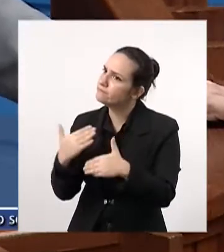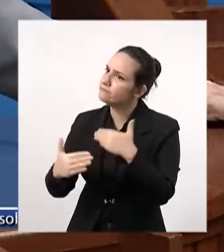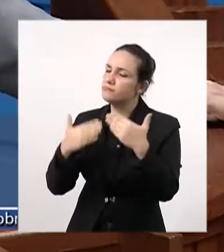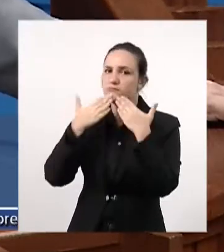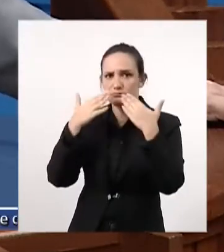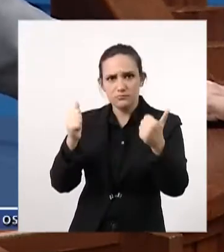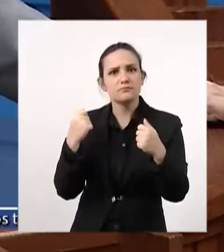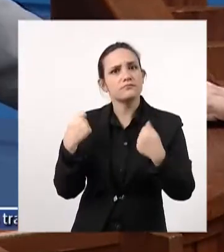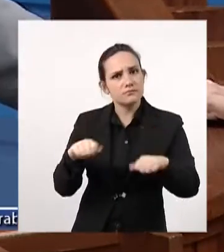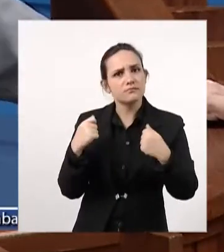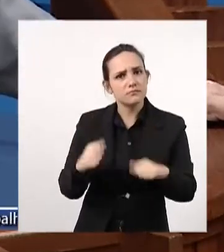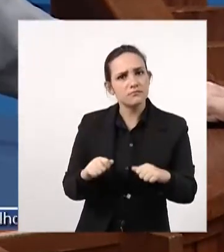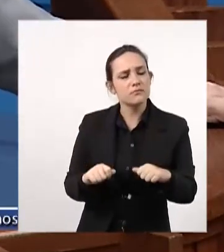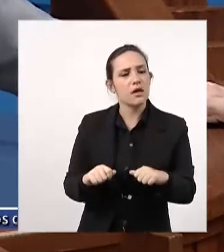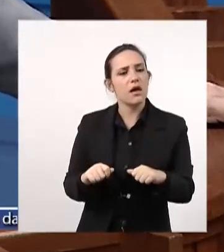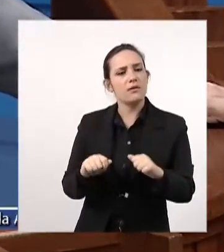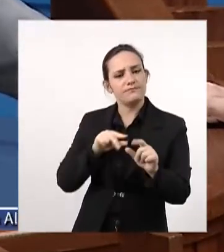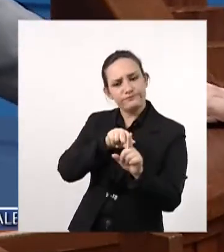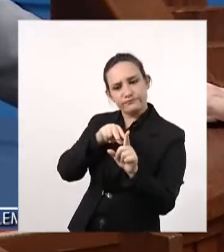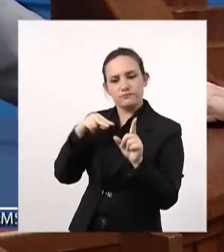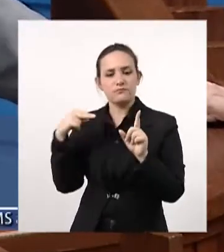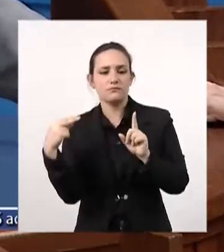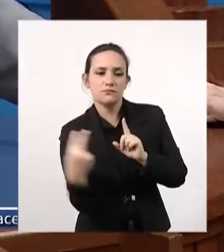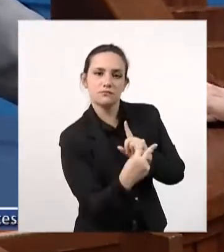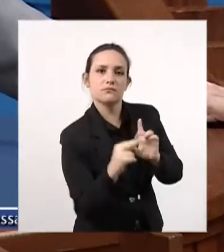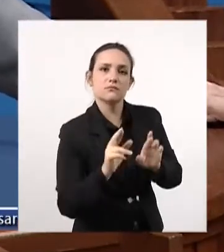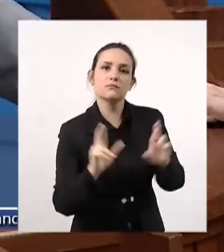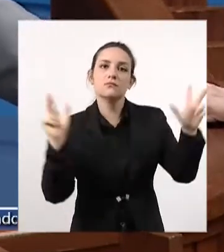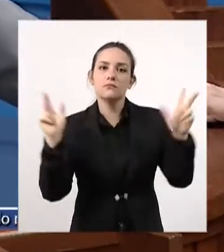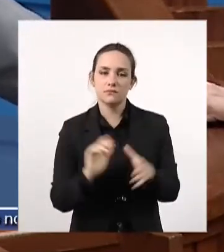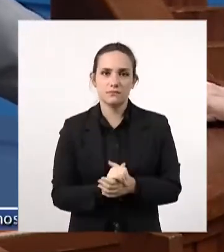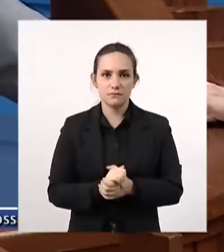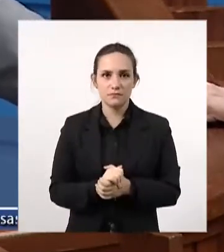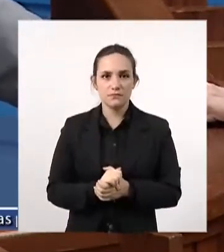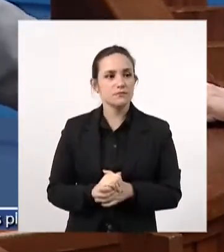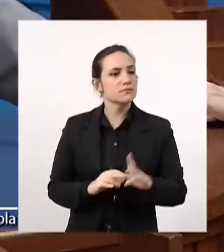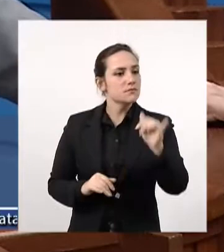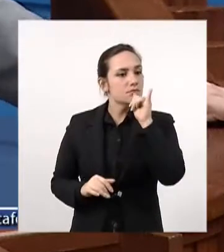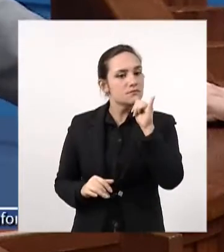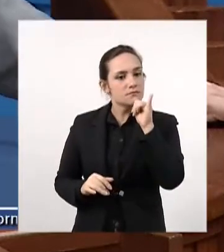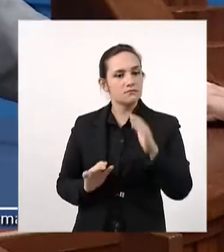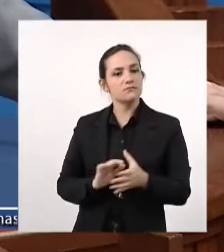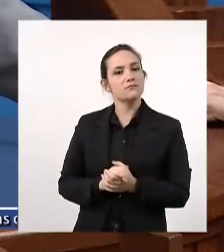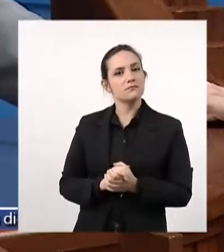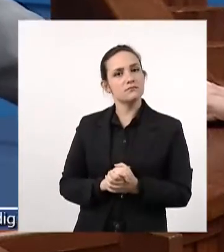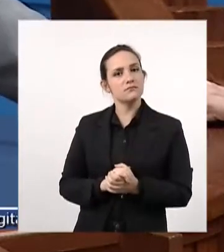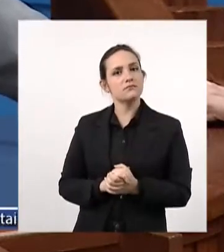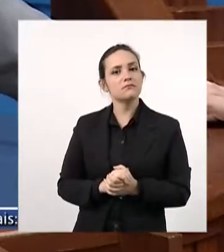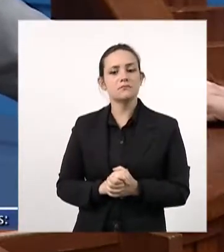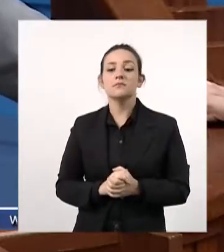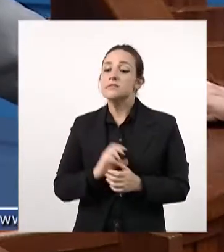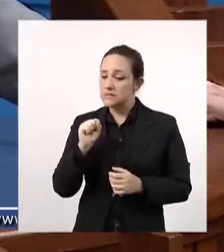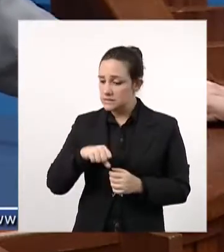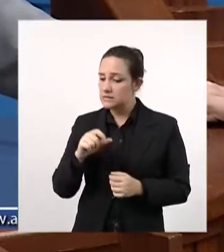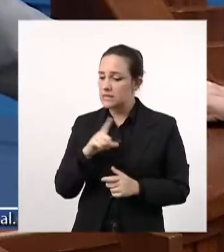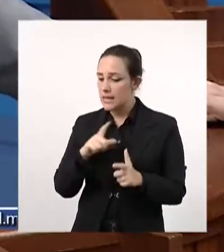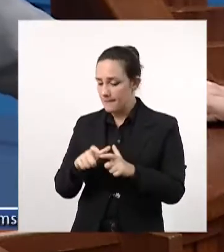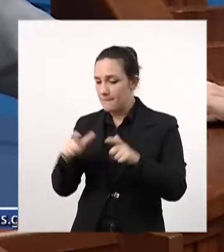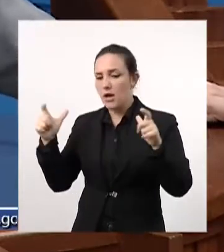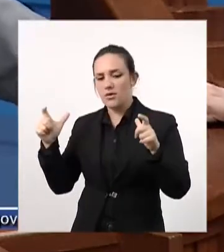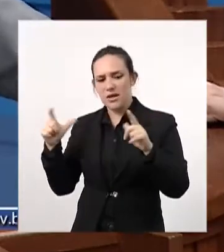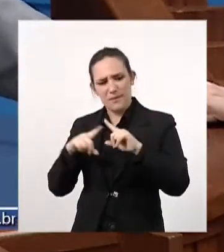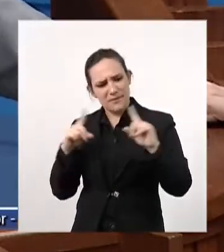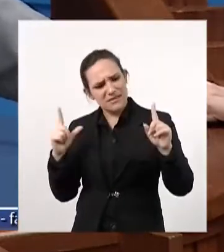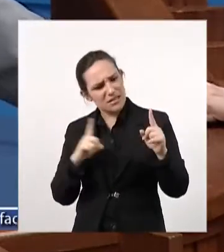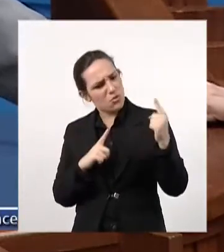de entender que mesmo num local onde você prepondera o princípio da maioria, sempre